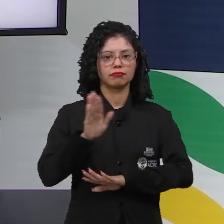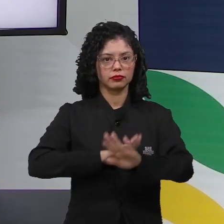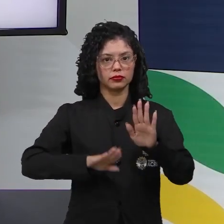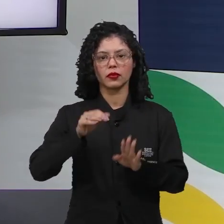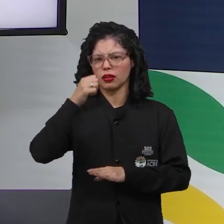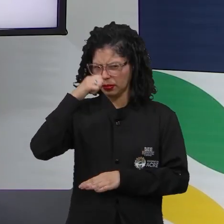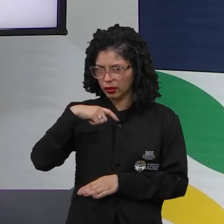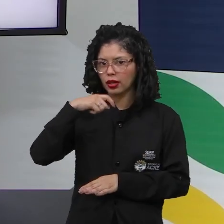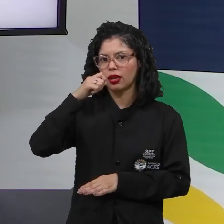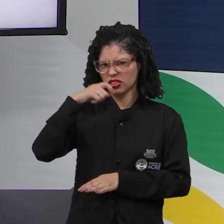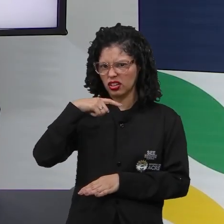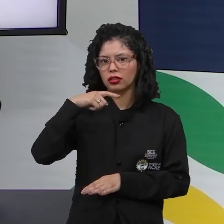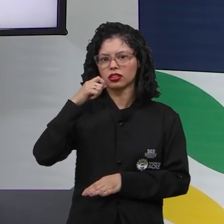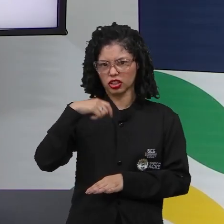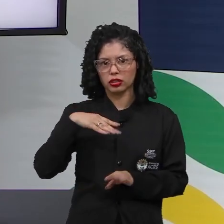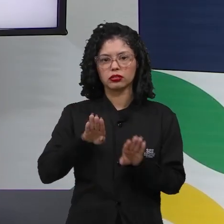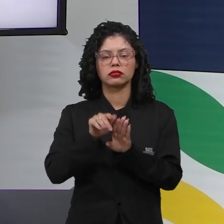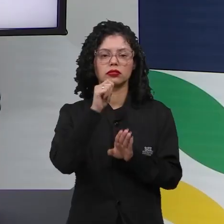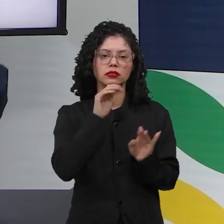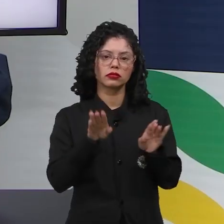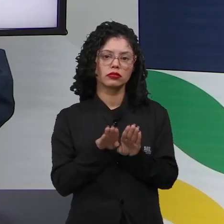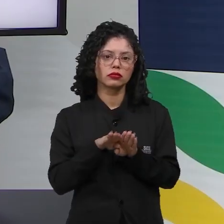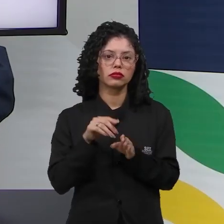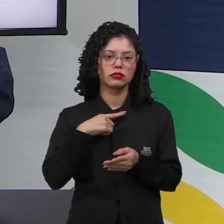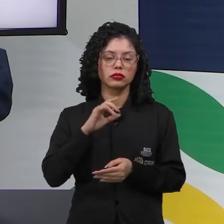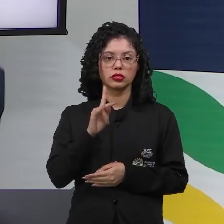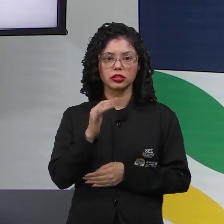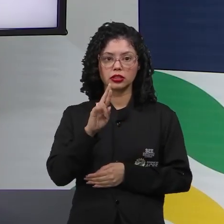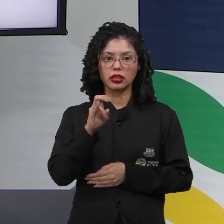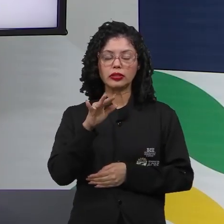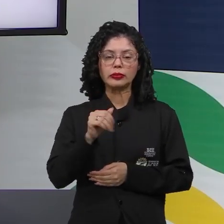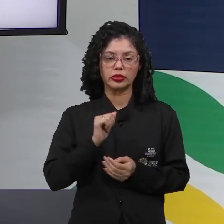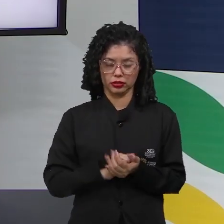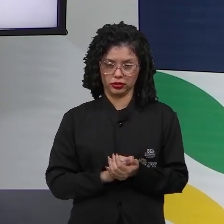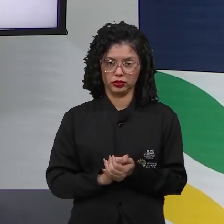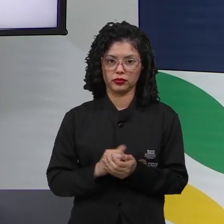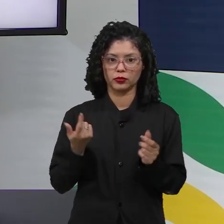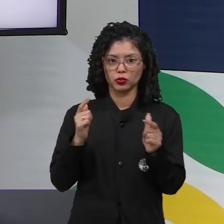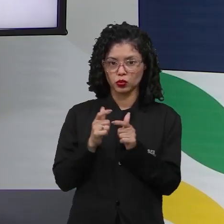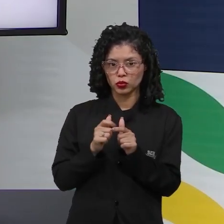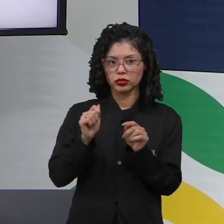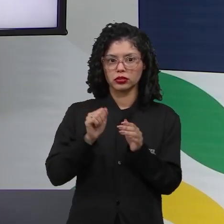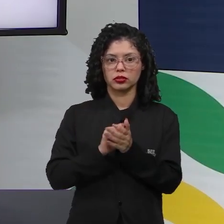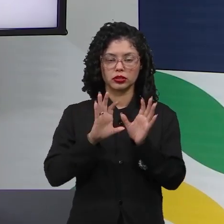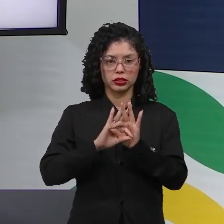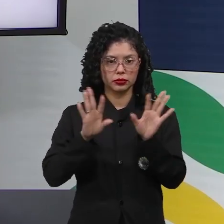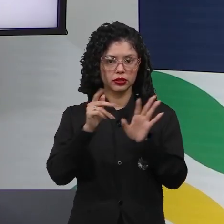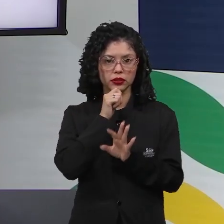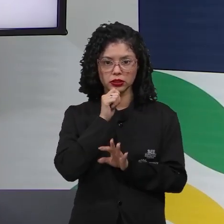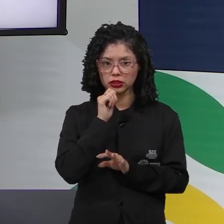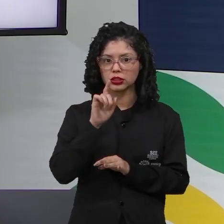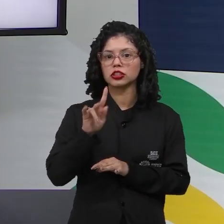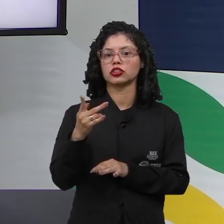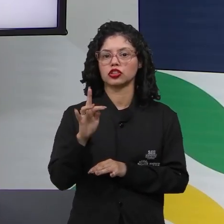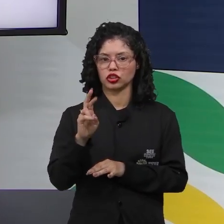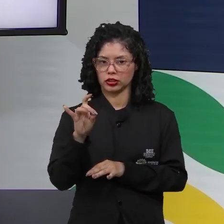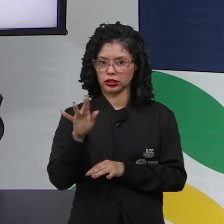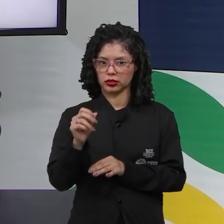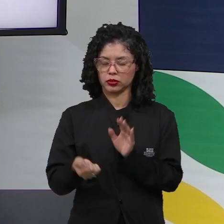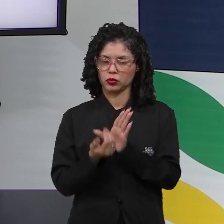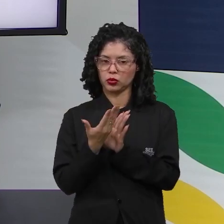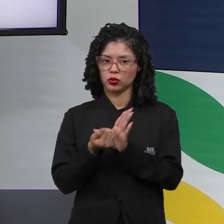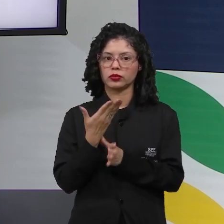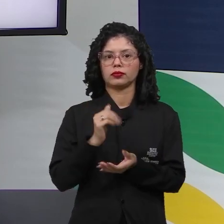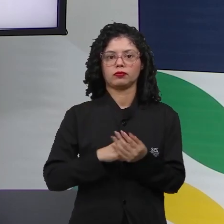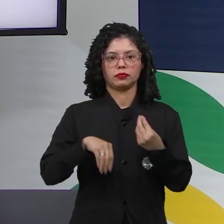das alergias, né? Então, antihistamínico, ele vai o quê? Ele vai inibir ali a liberação dessa histamina que vai produzir